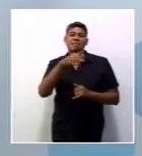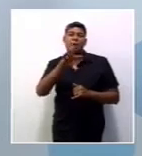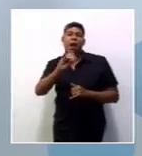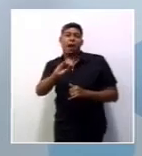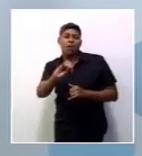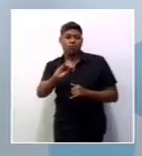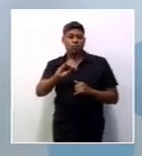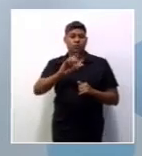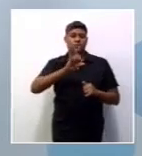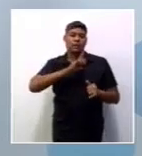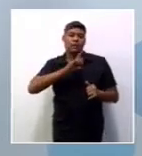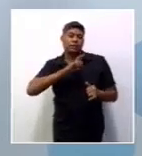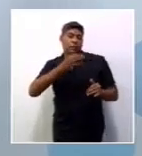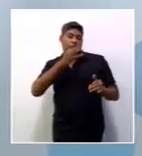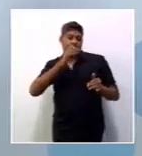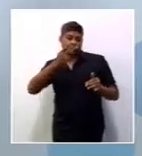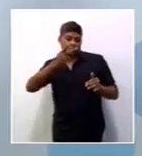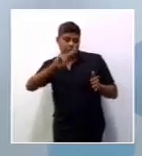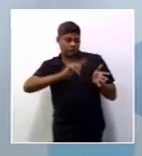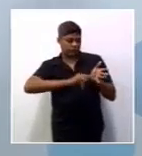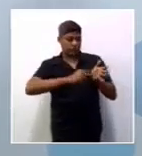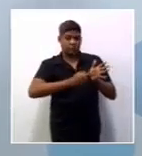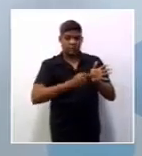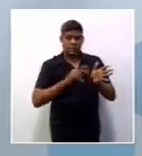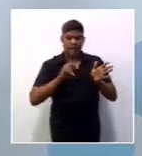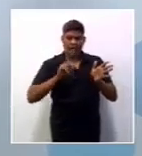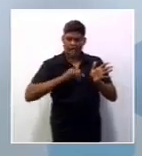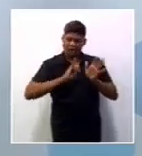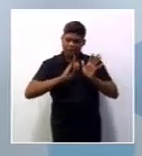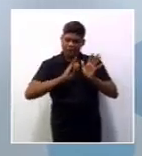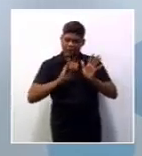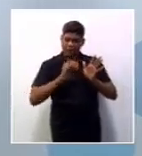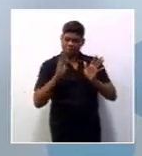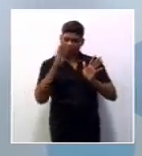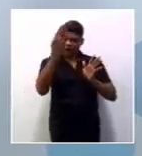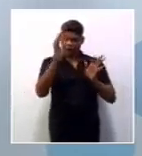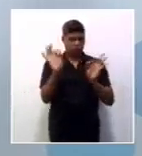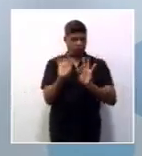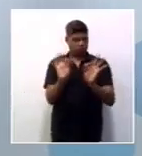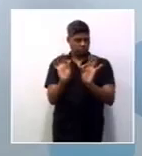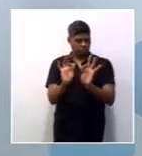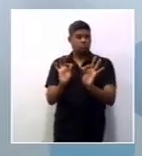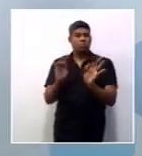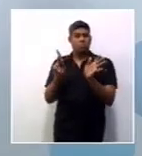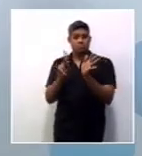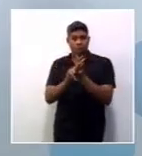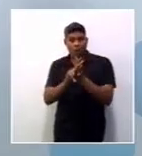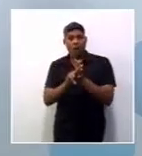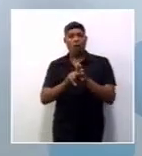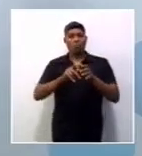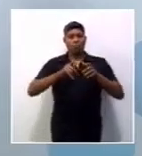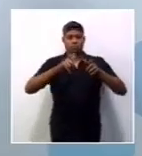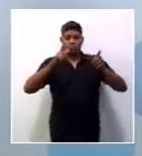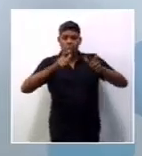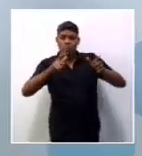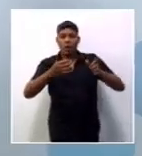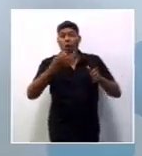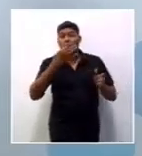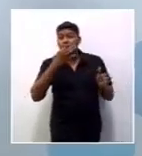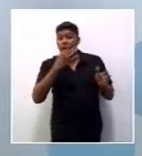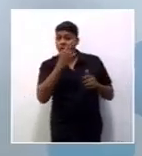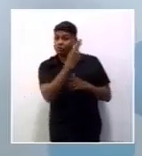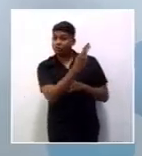cômico. Então, não é que ele está dando uma notícia falsa, é bem claro que é uma coluna, que é a coluna do José Simão, e que ele está fazendo